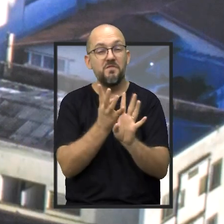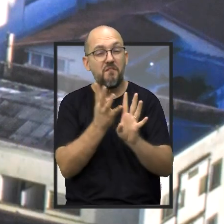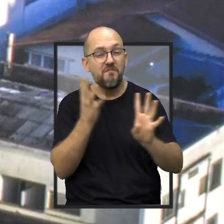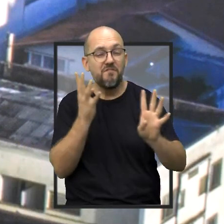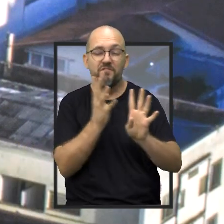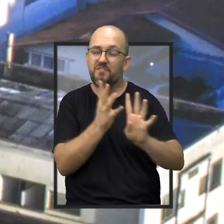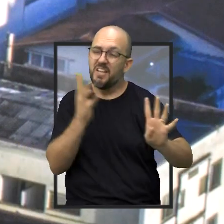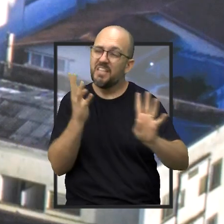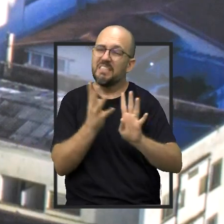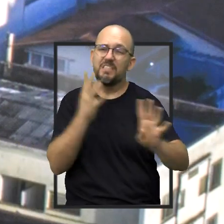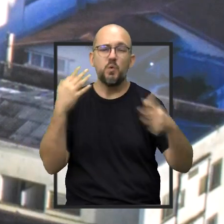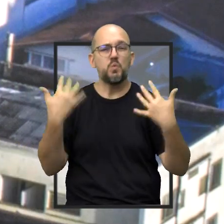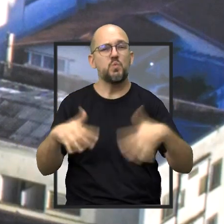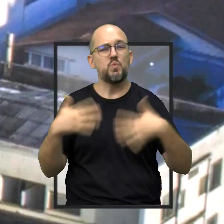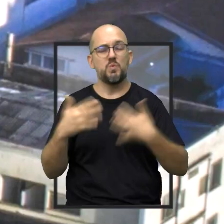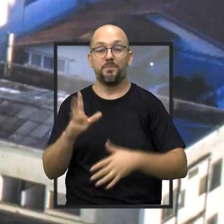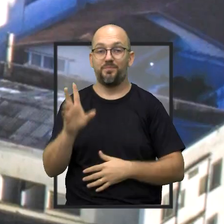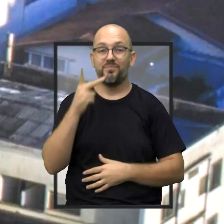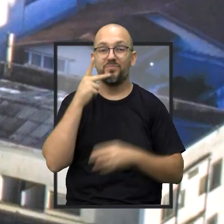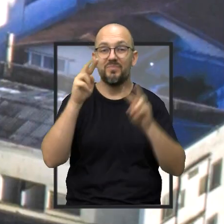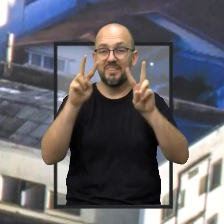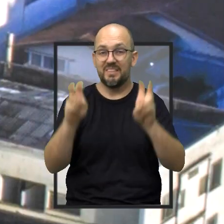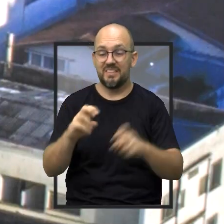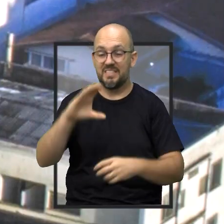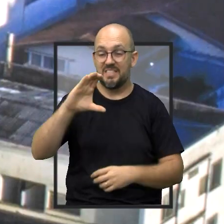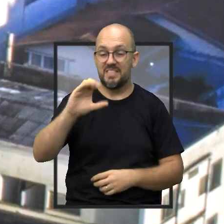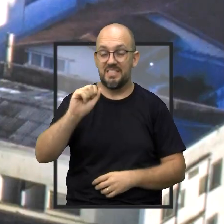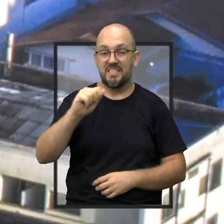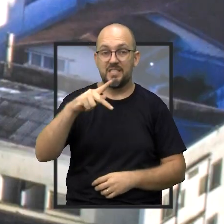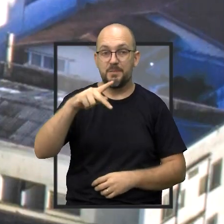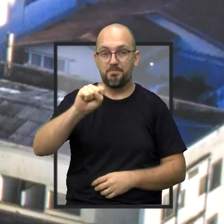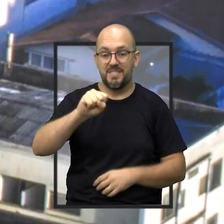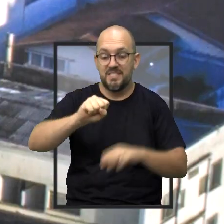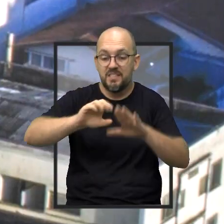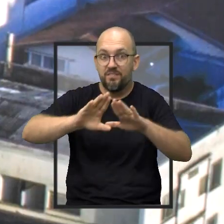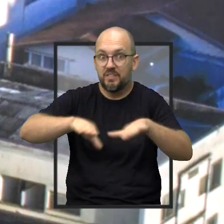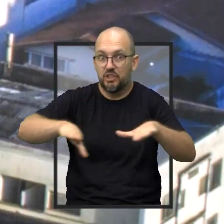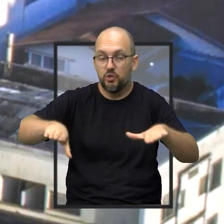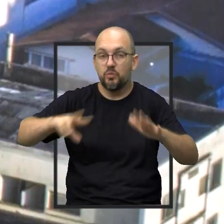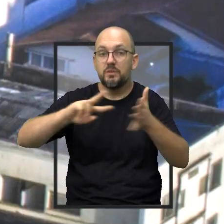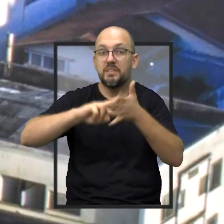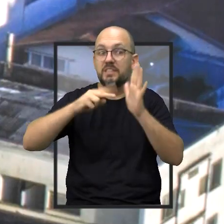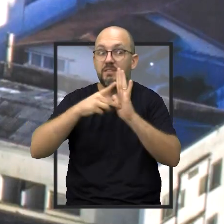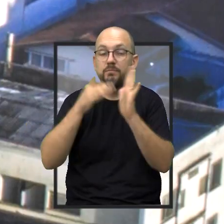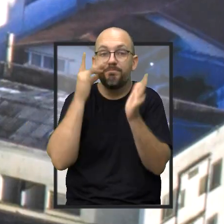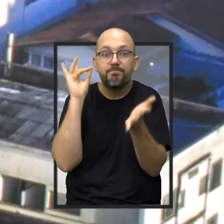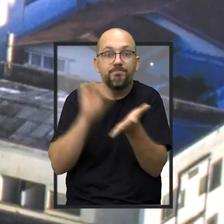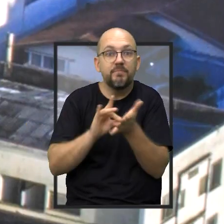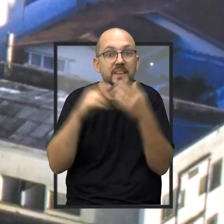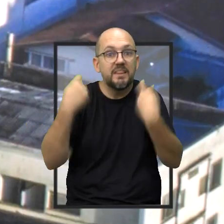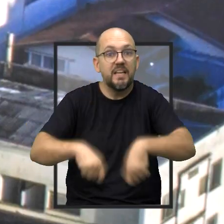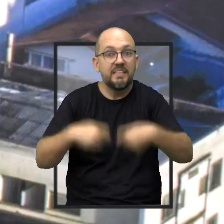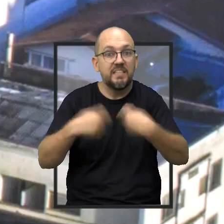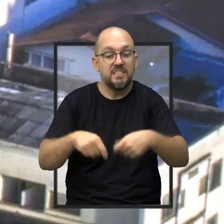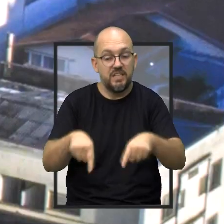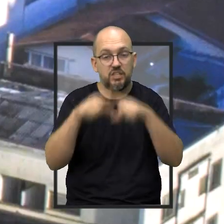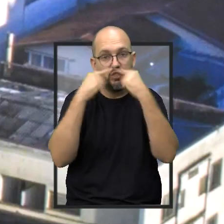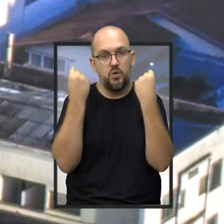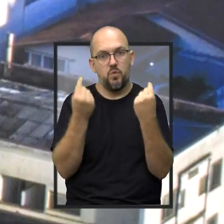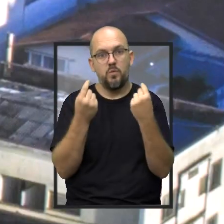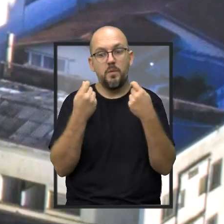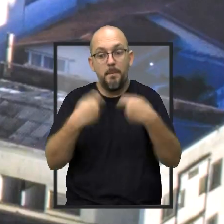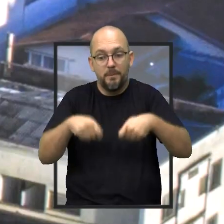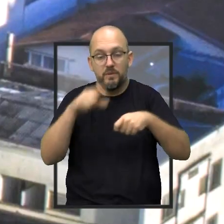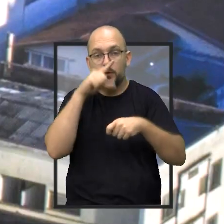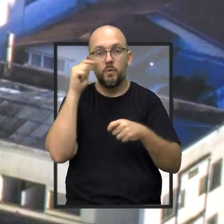um atendimento. E quando a gente fala sobre um CAPS infantil, a gente fala de uma necessidade real da cidade. O município precisa